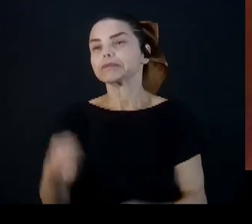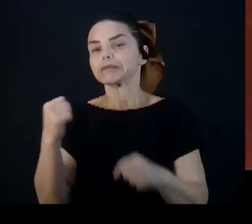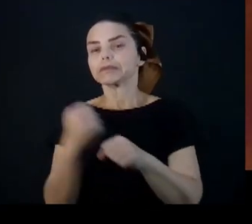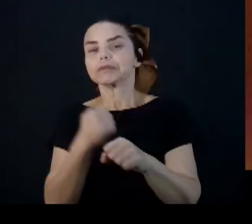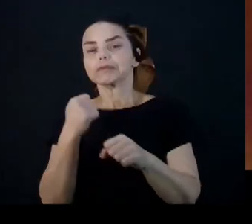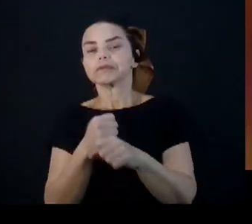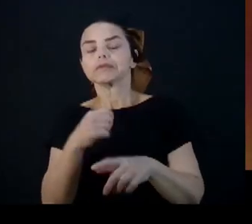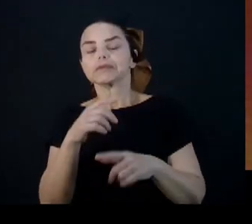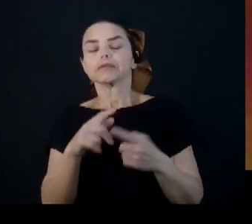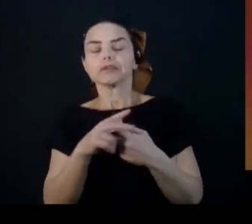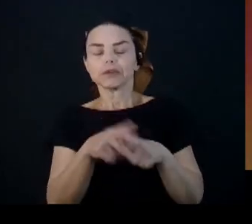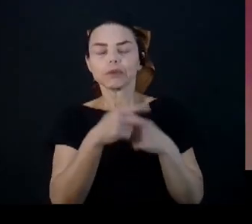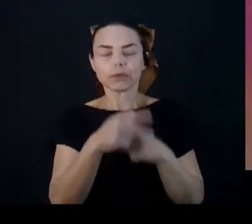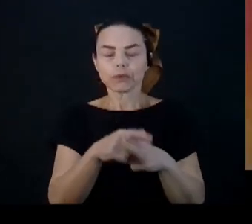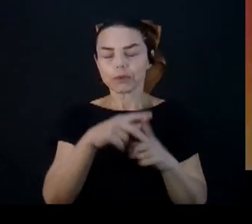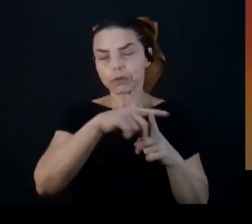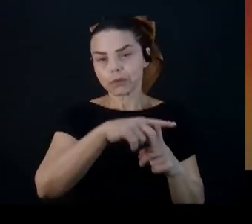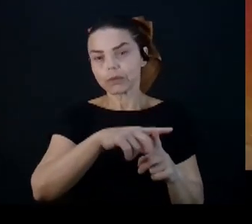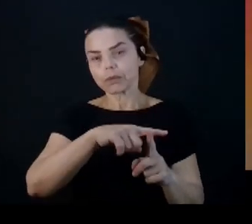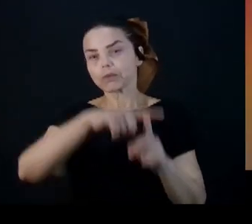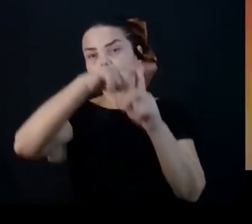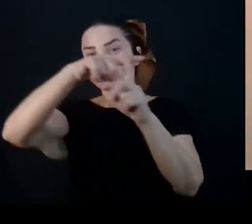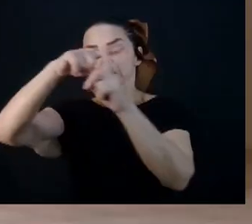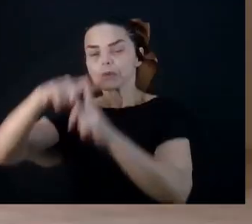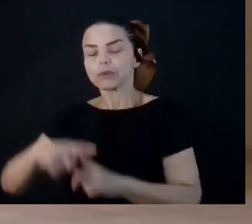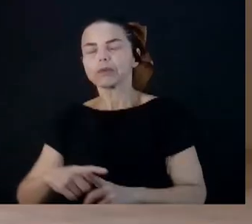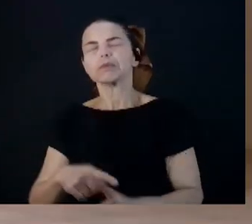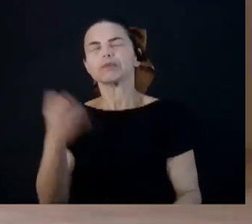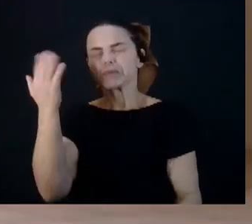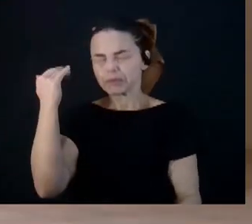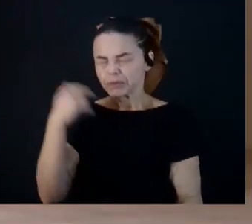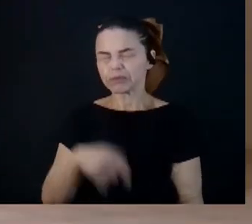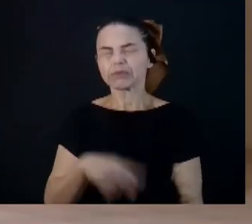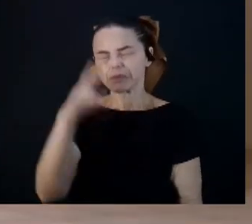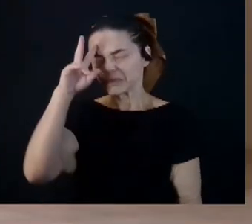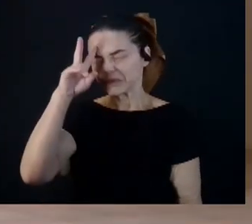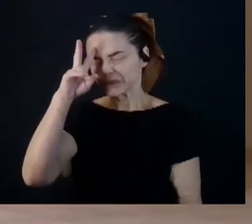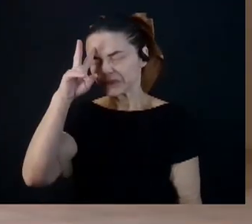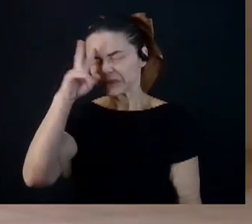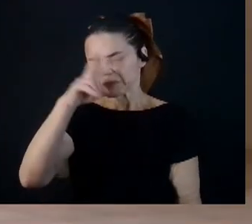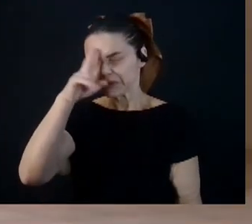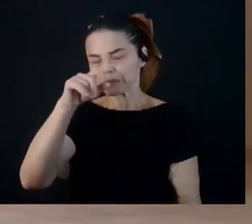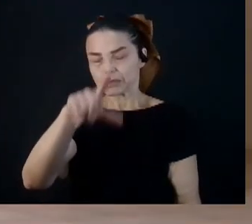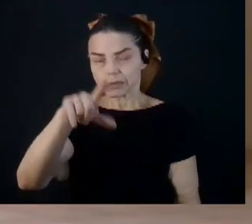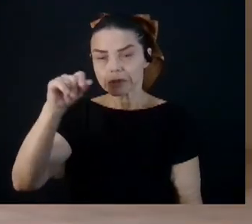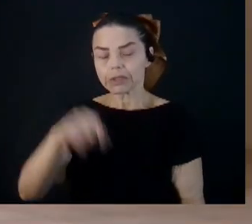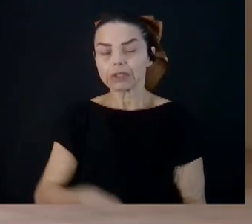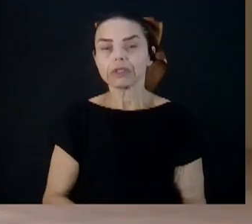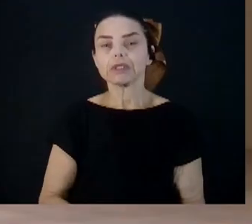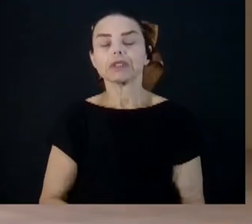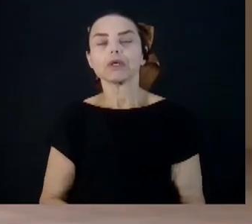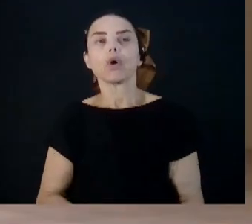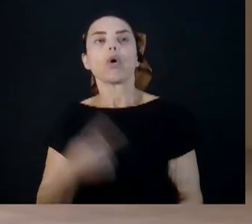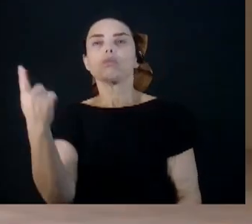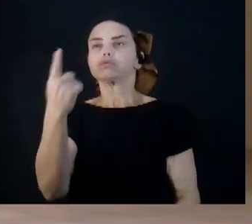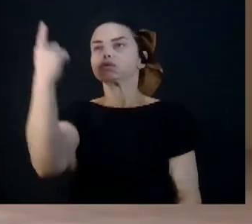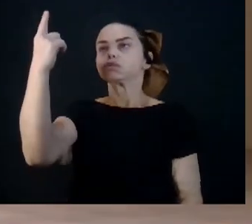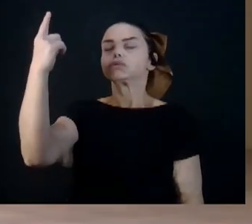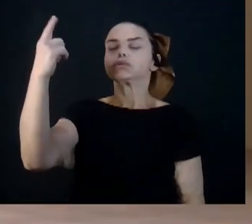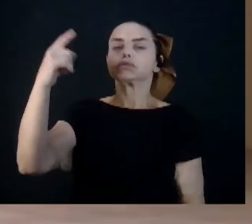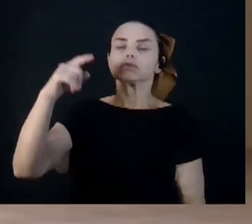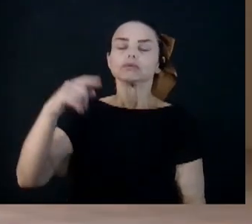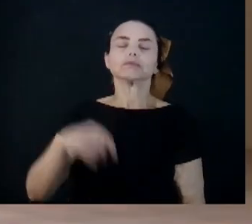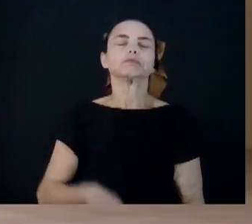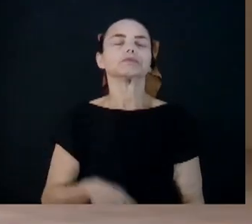cemitério. Na época, eles escolheram o lugar mais alto do bairro, né? Simbolizando